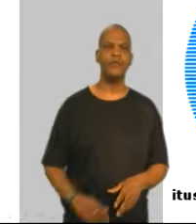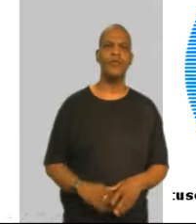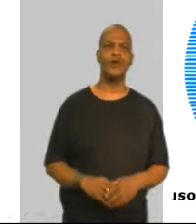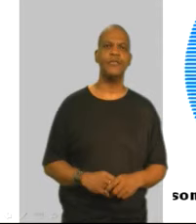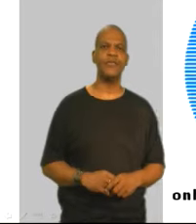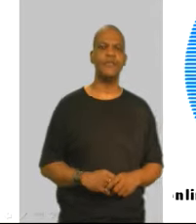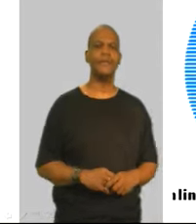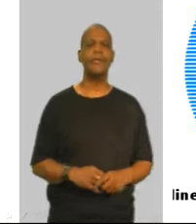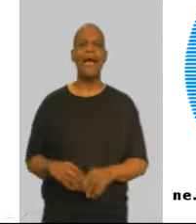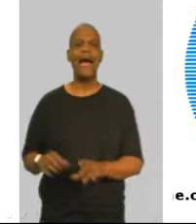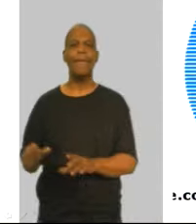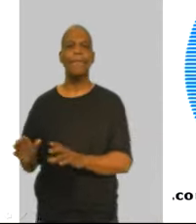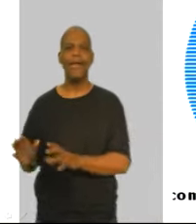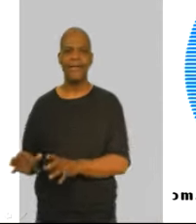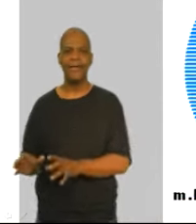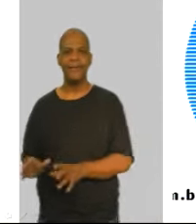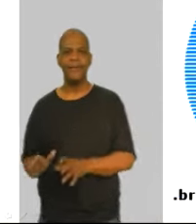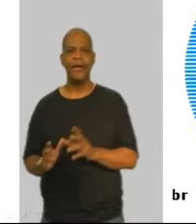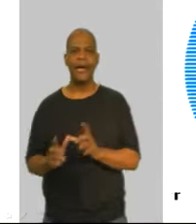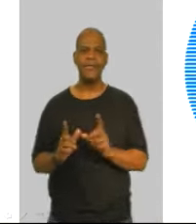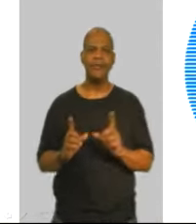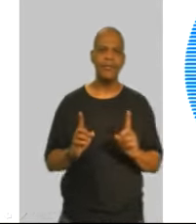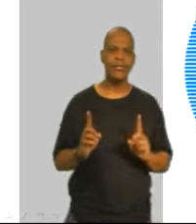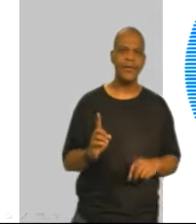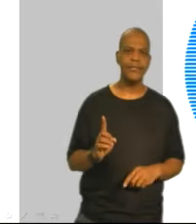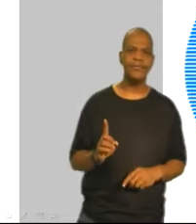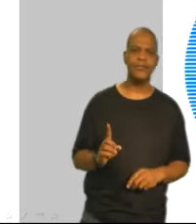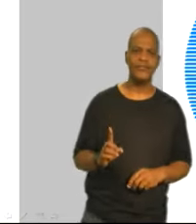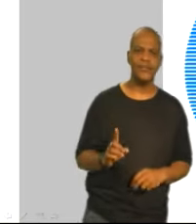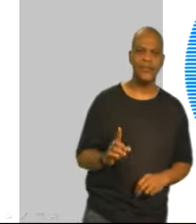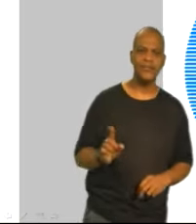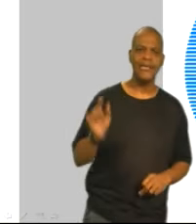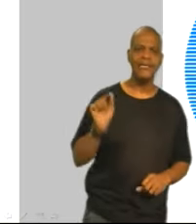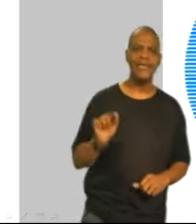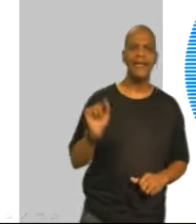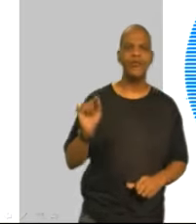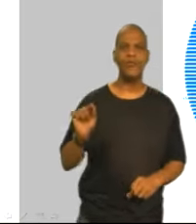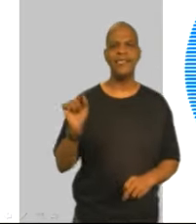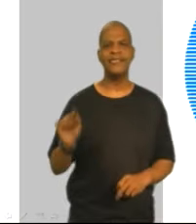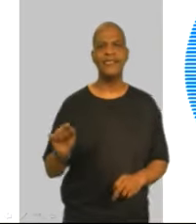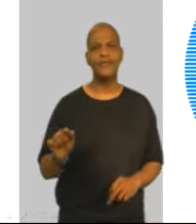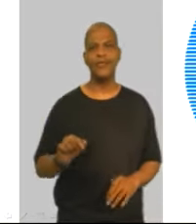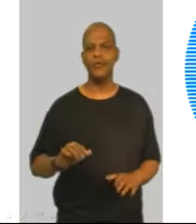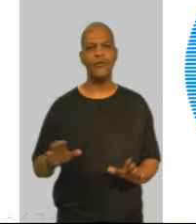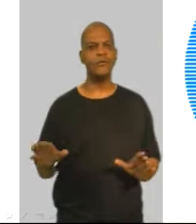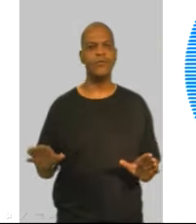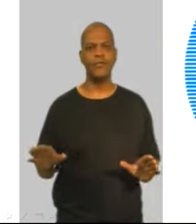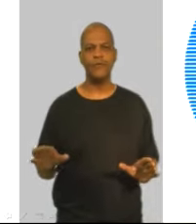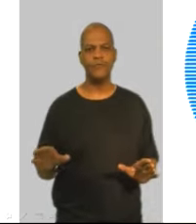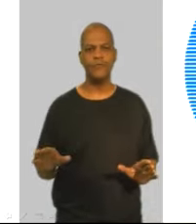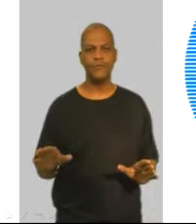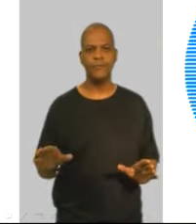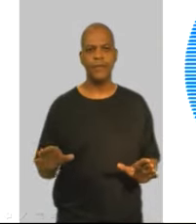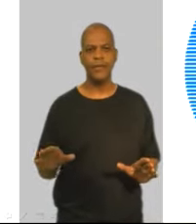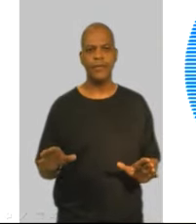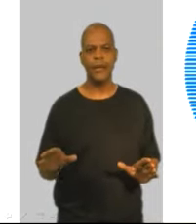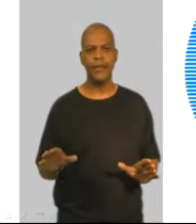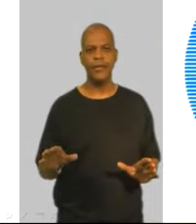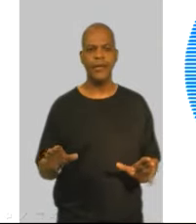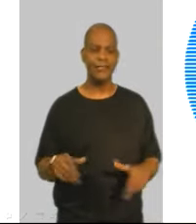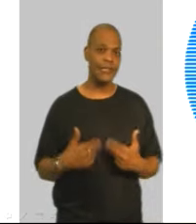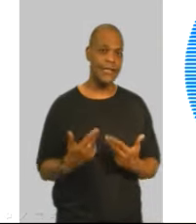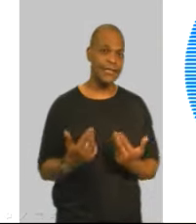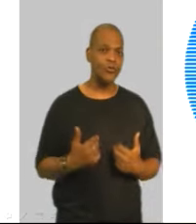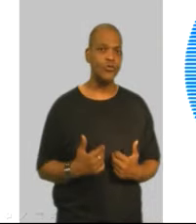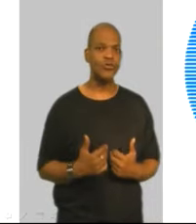cai nas nossas provas aí. A PEC. Aquilo que eu chamei a atenção de vocês. Nem toda sigla eu vou conseguir traduzir. Não